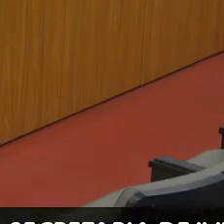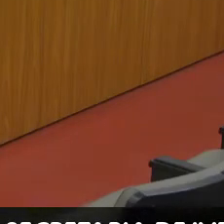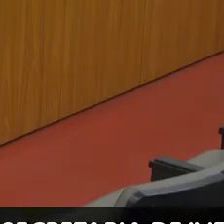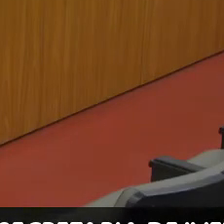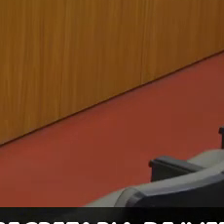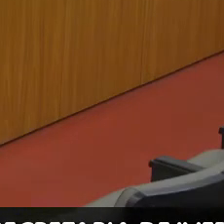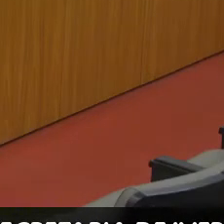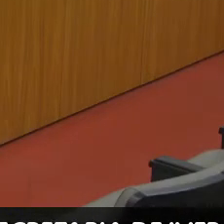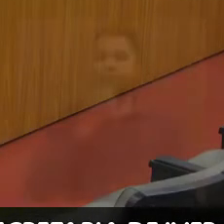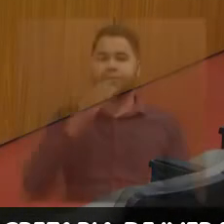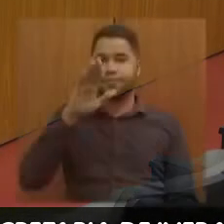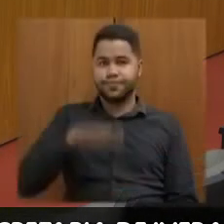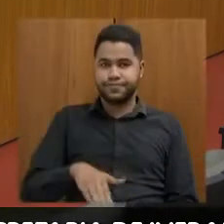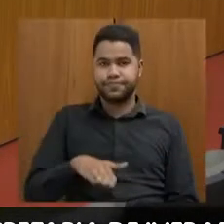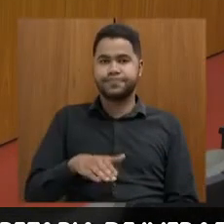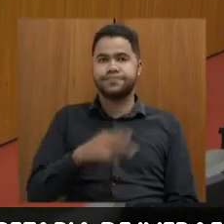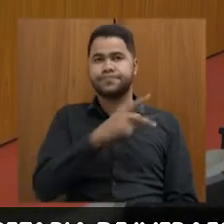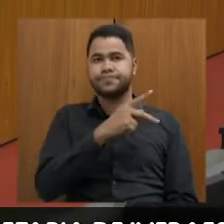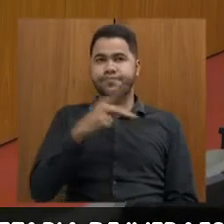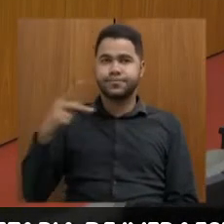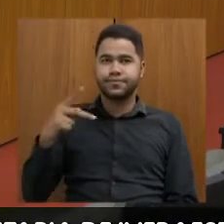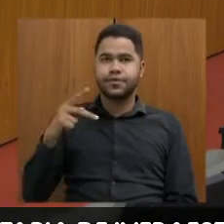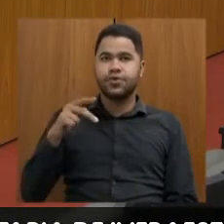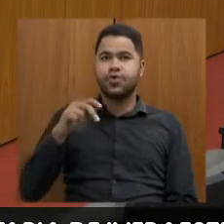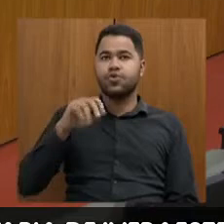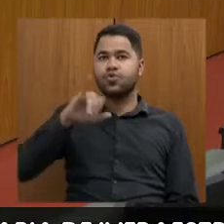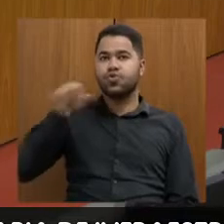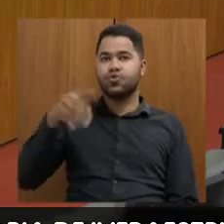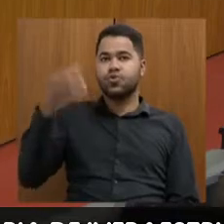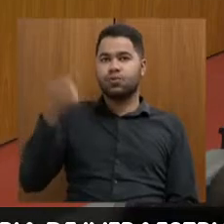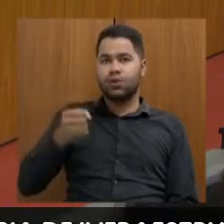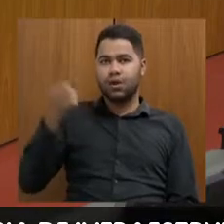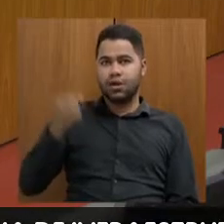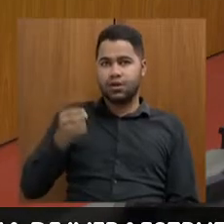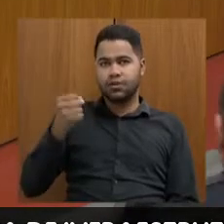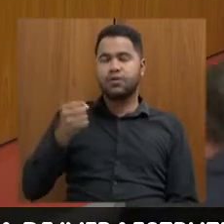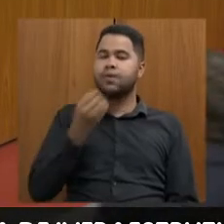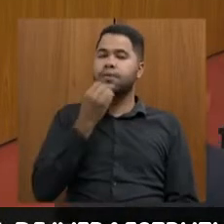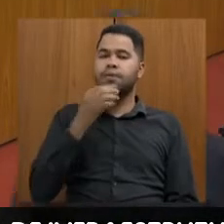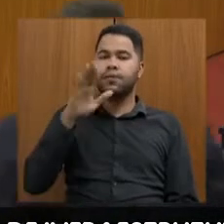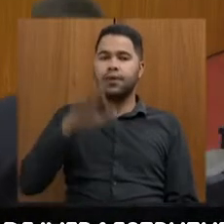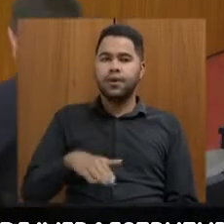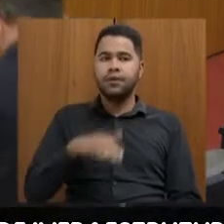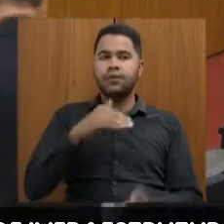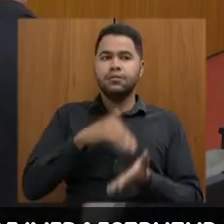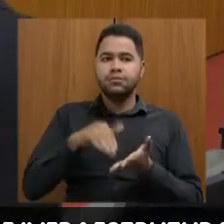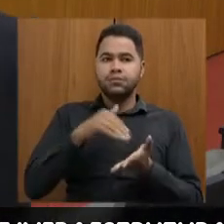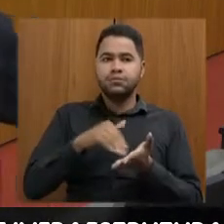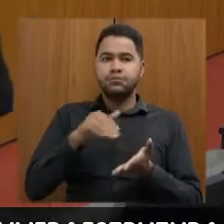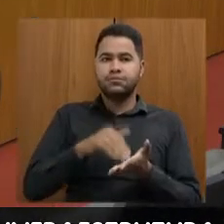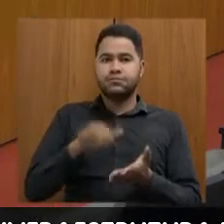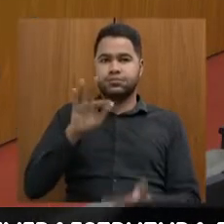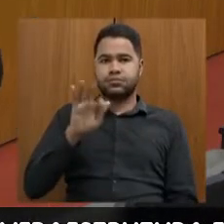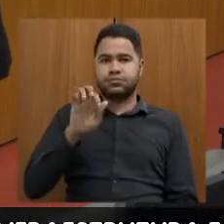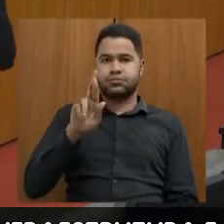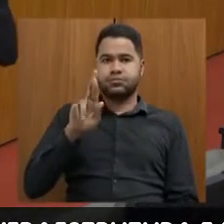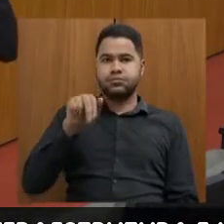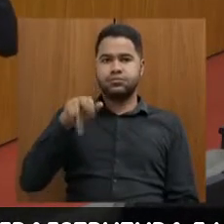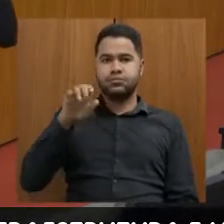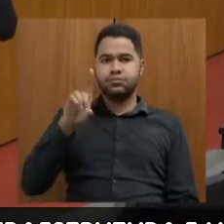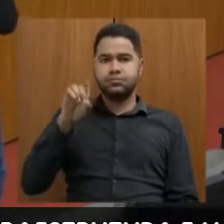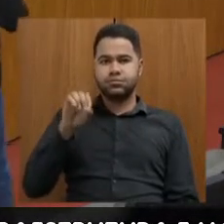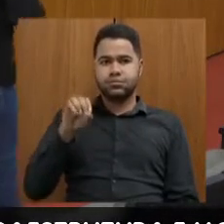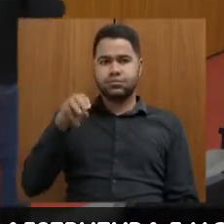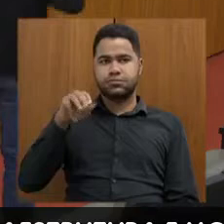Boa tarde Presidente João Leite Boa tarde secretário Fernando marcato